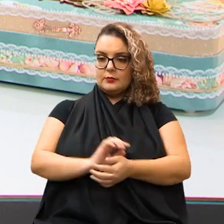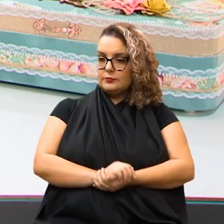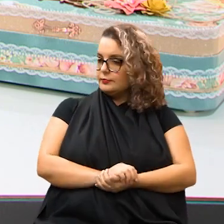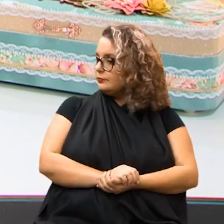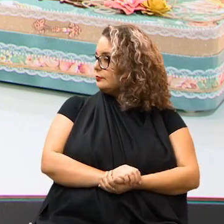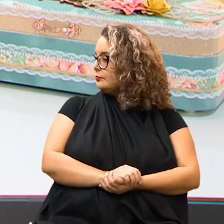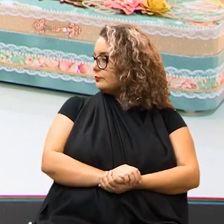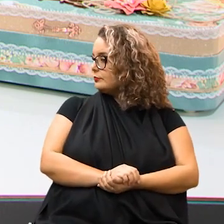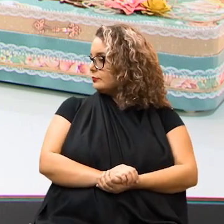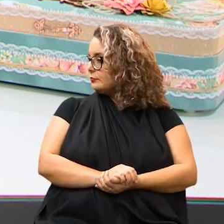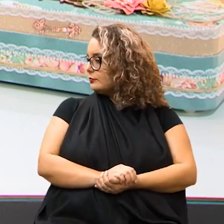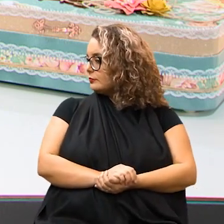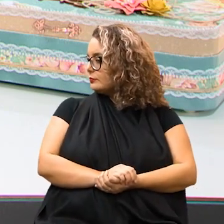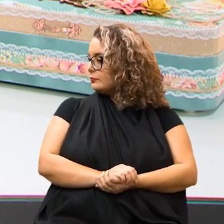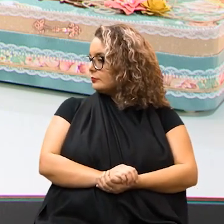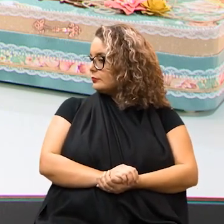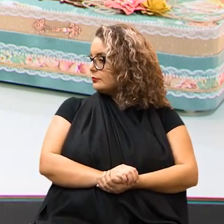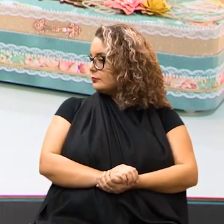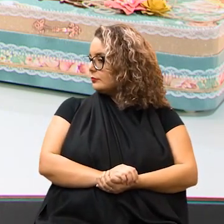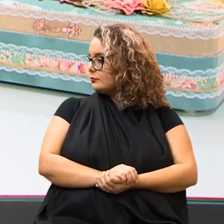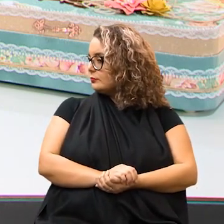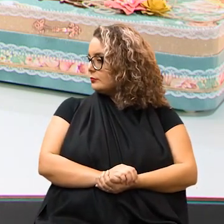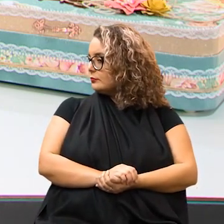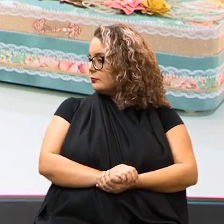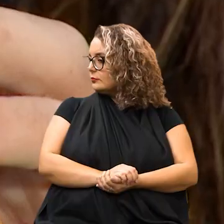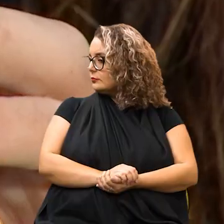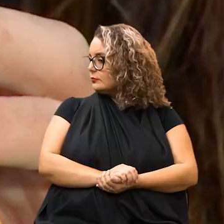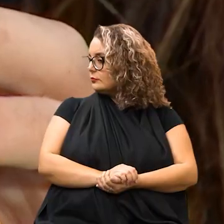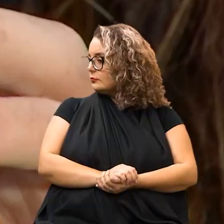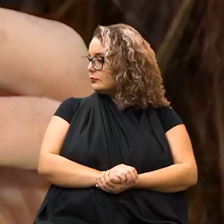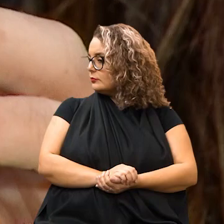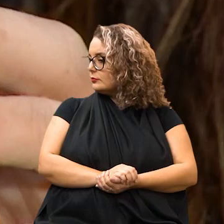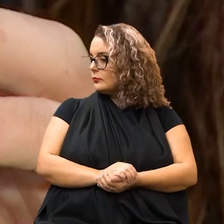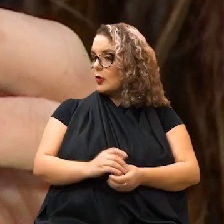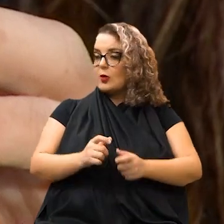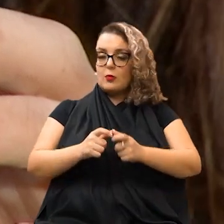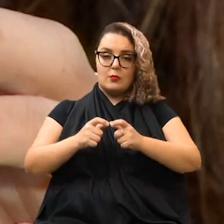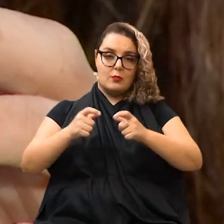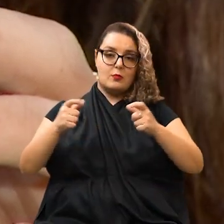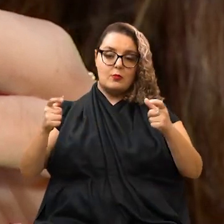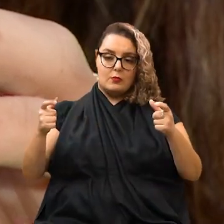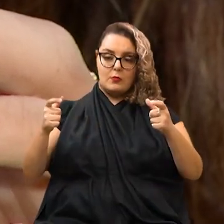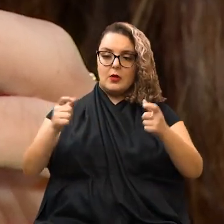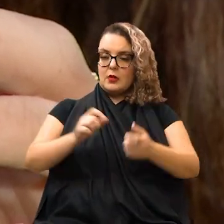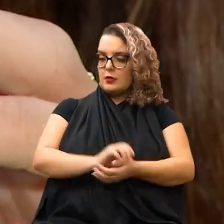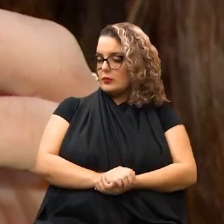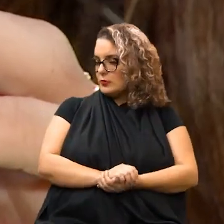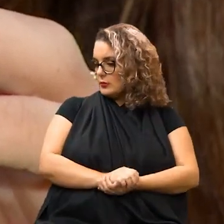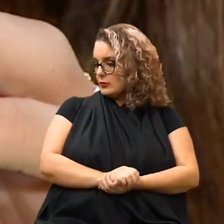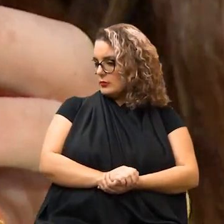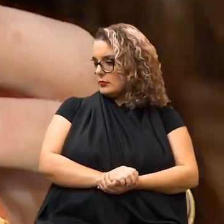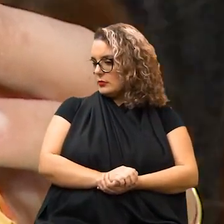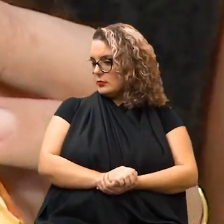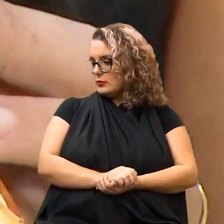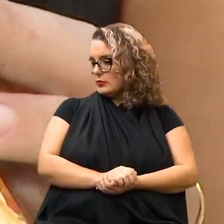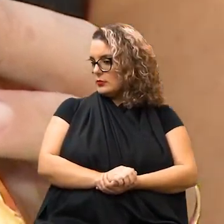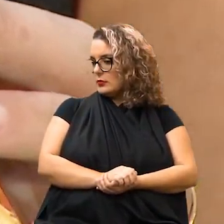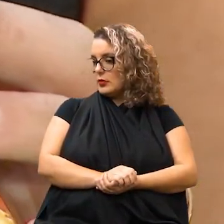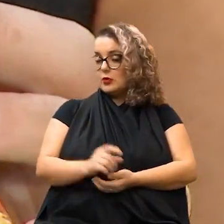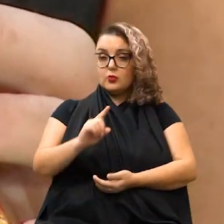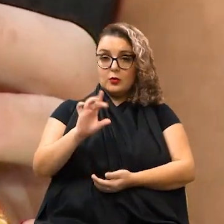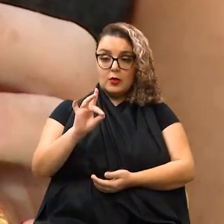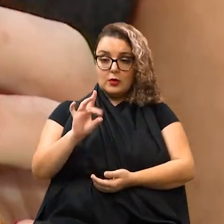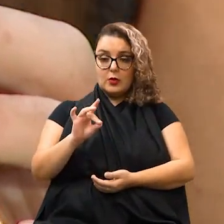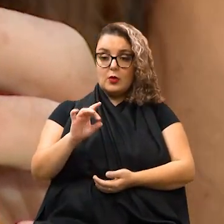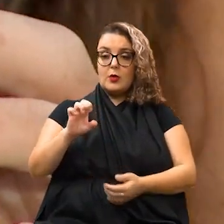Então, nesse caso aqui, eu vou passar uma extensão maior, né? Uma largura maior. Não é nem mais